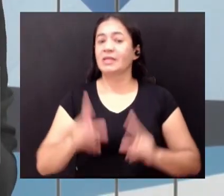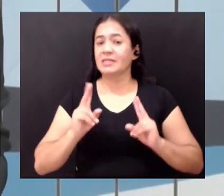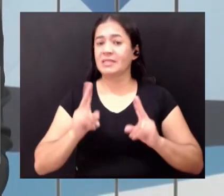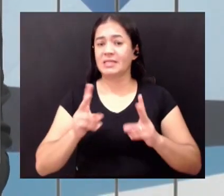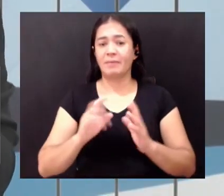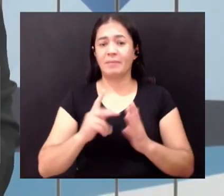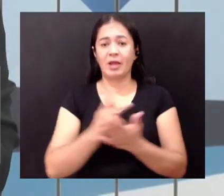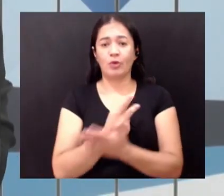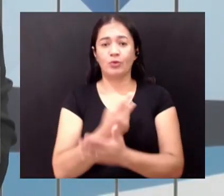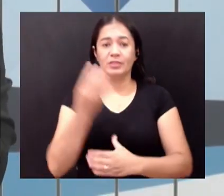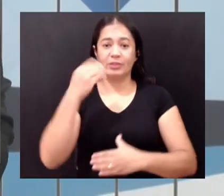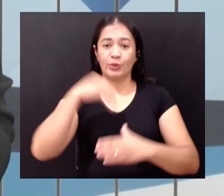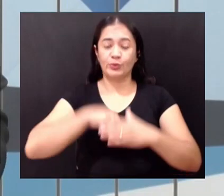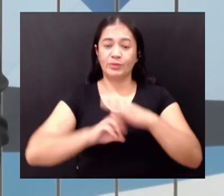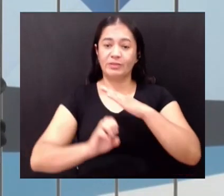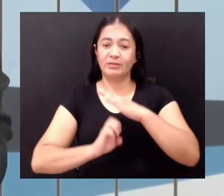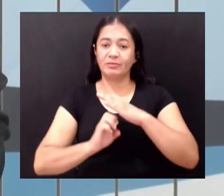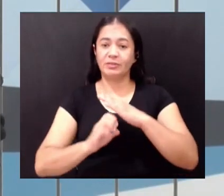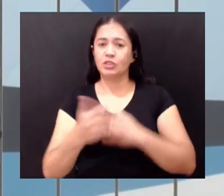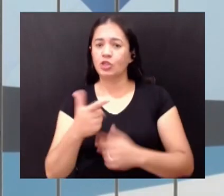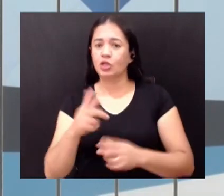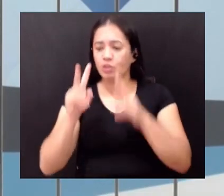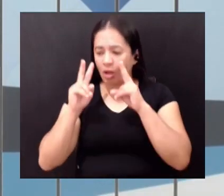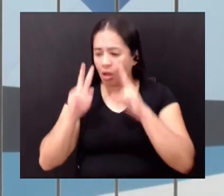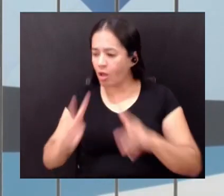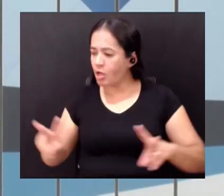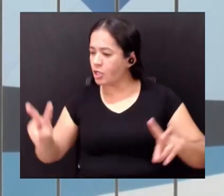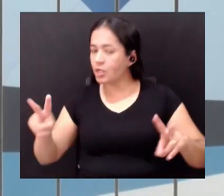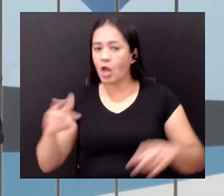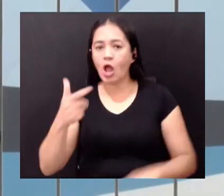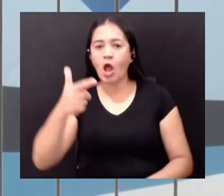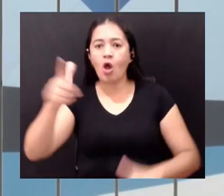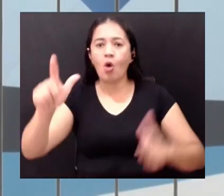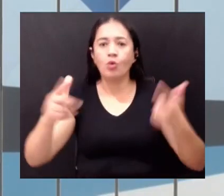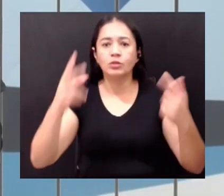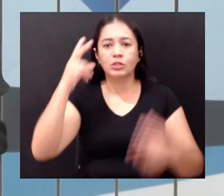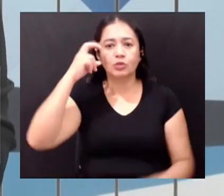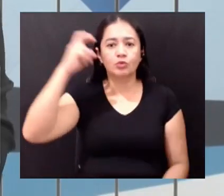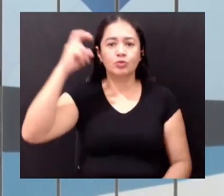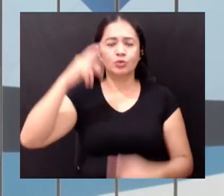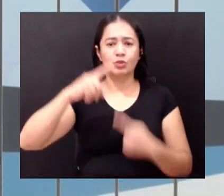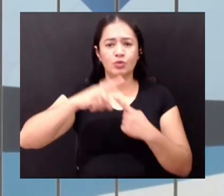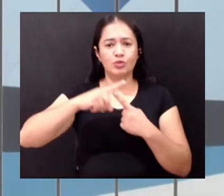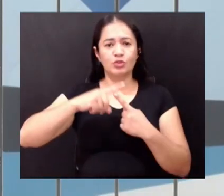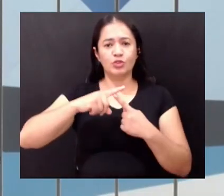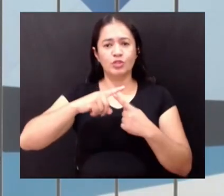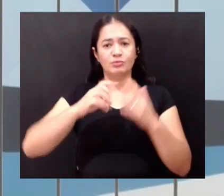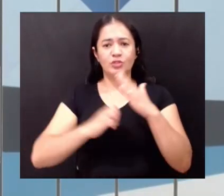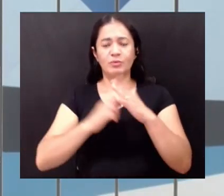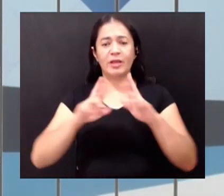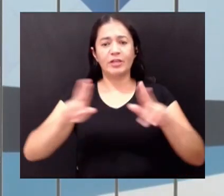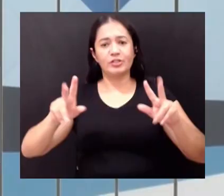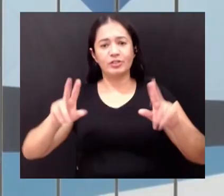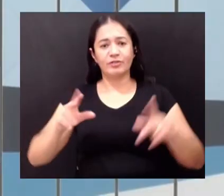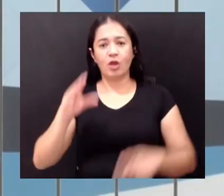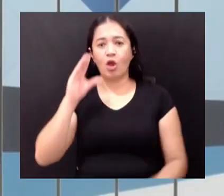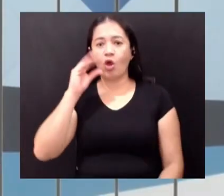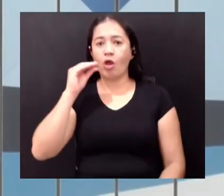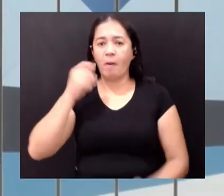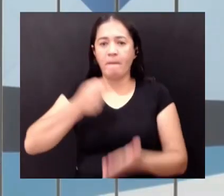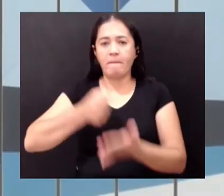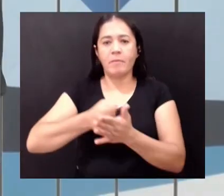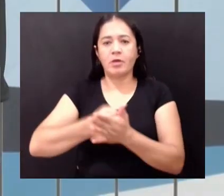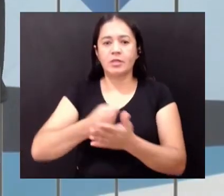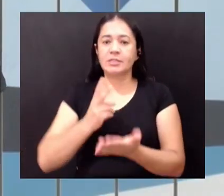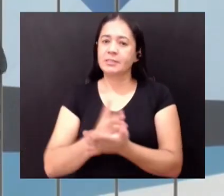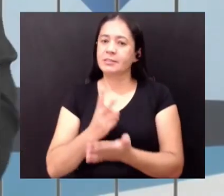outras culturas, a gente percebe que esse modelo é diferente, né? Então, não necessariamente o colaborador precisa estar ali o tempo todo digitando,